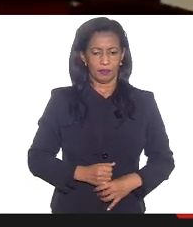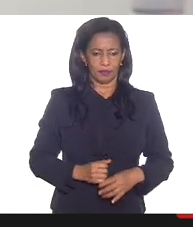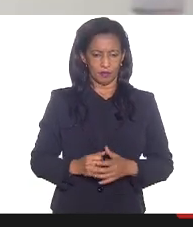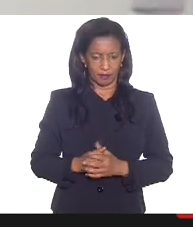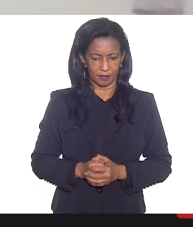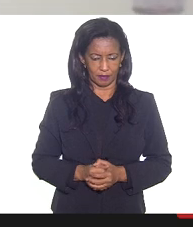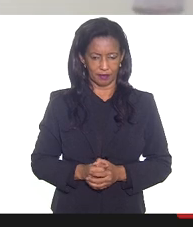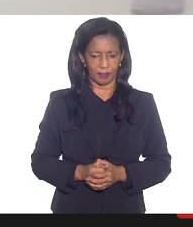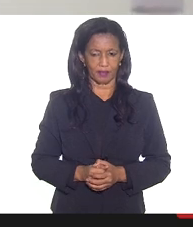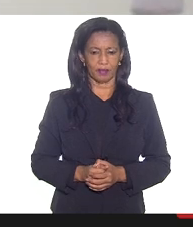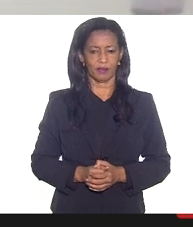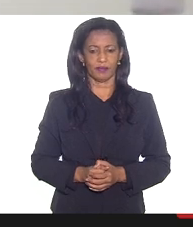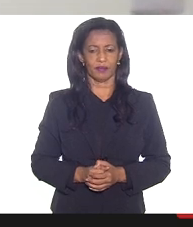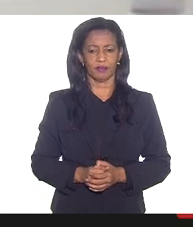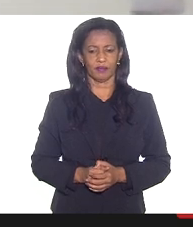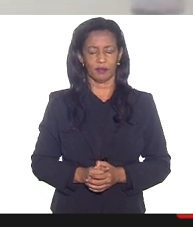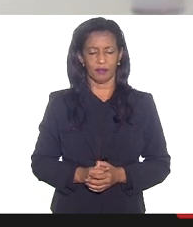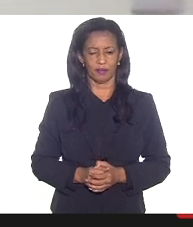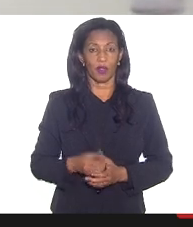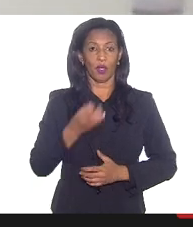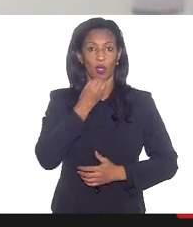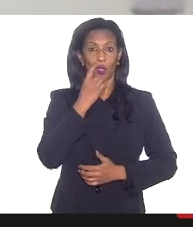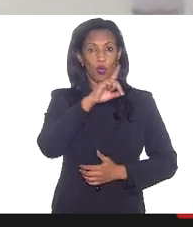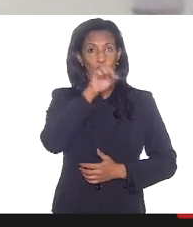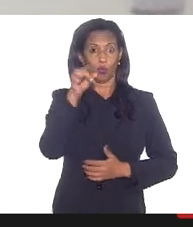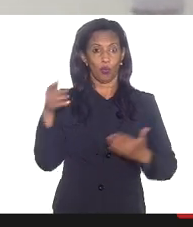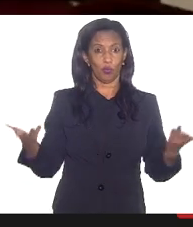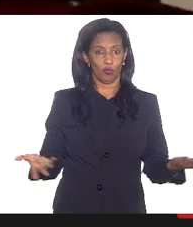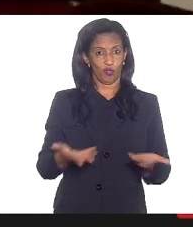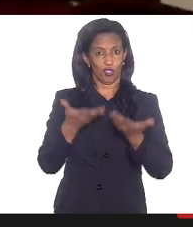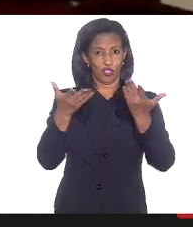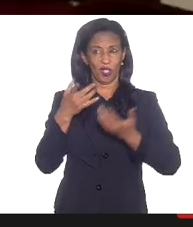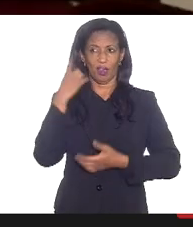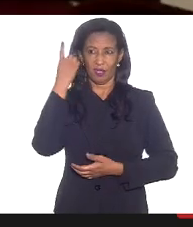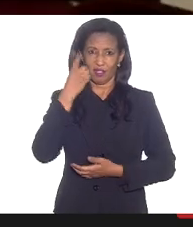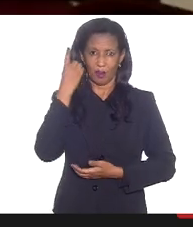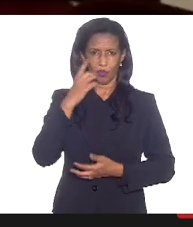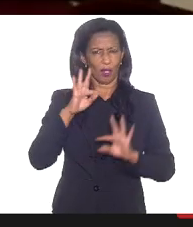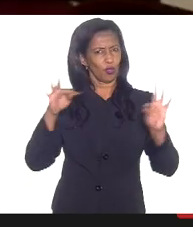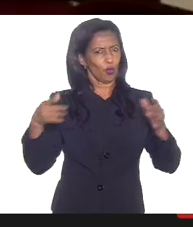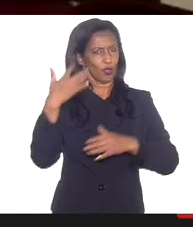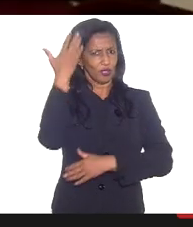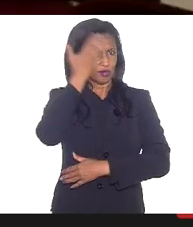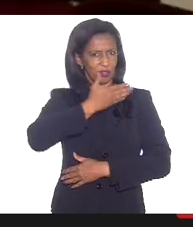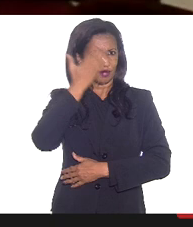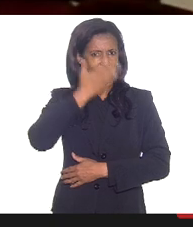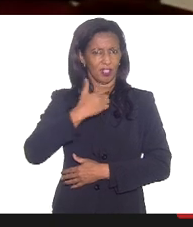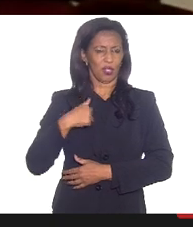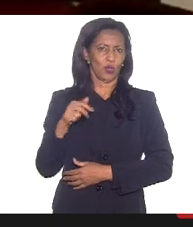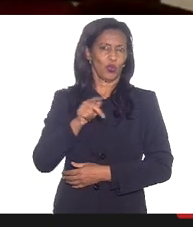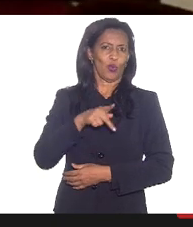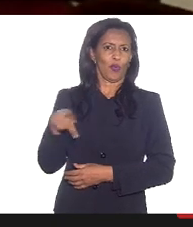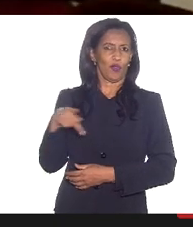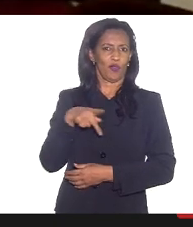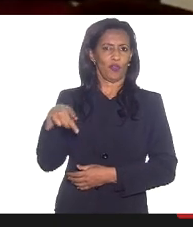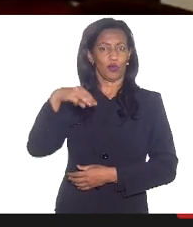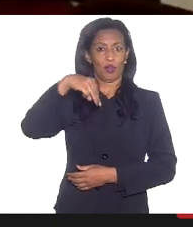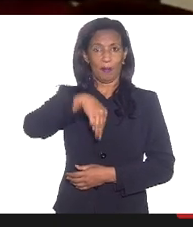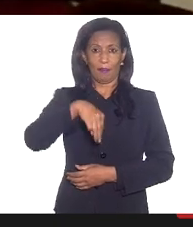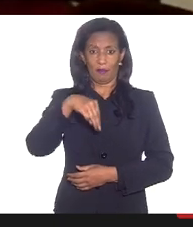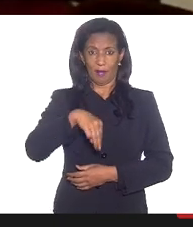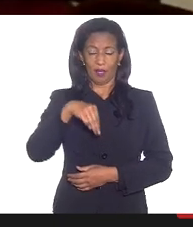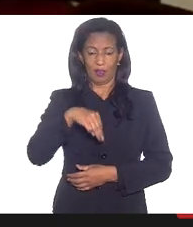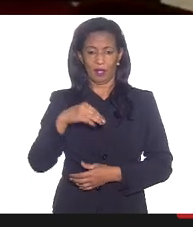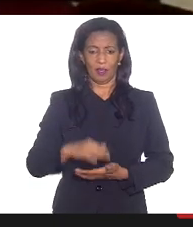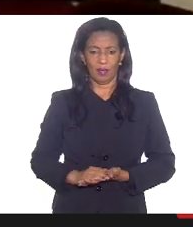obrigado. Bom dia a todos, bom dia deputado, bom dia a todos os presentes. Né? Eu sou professora de matemática da rede, estou